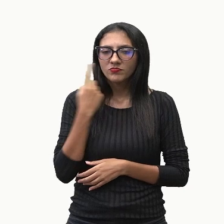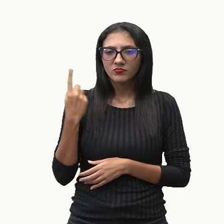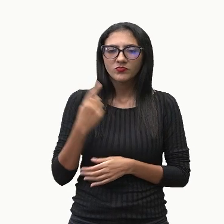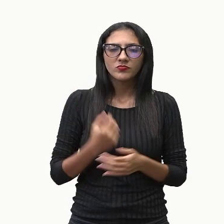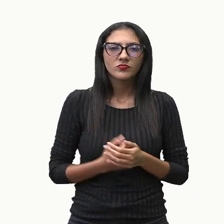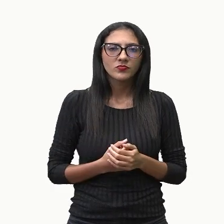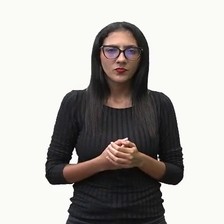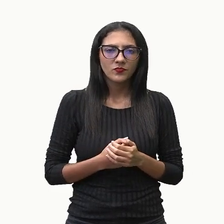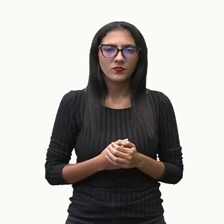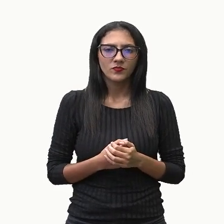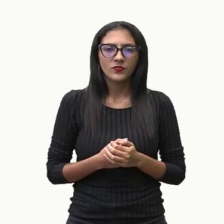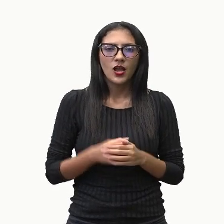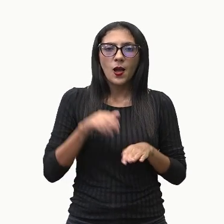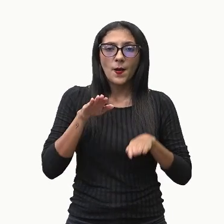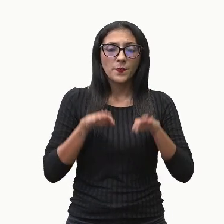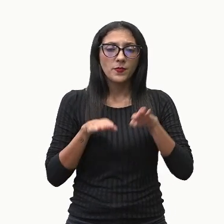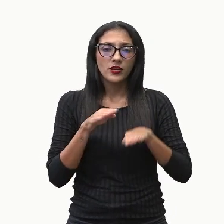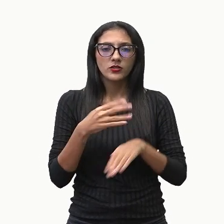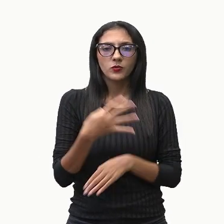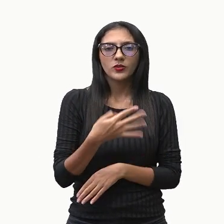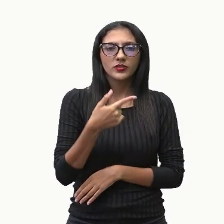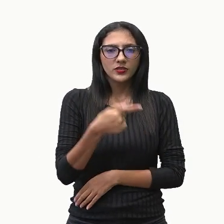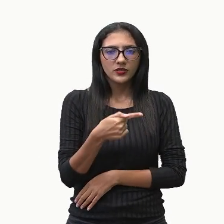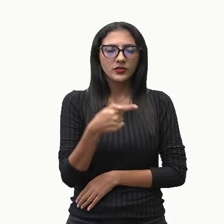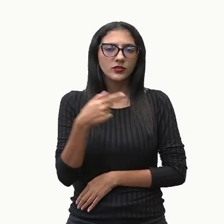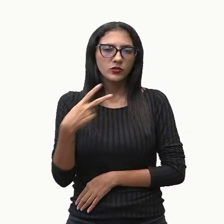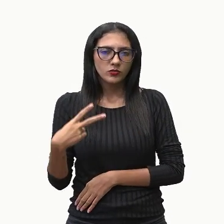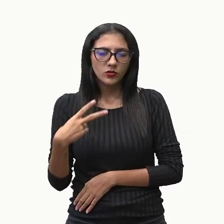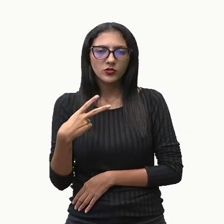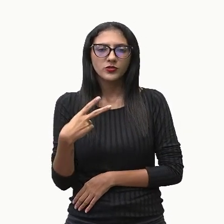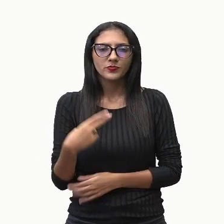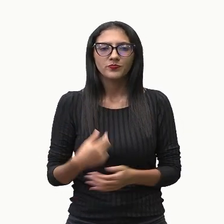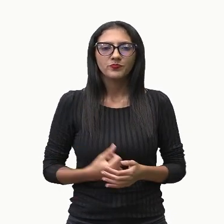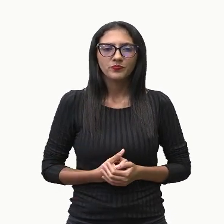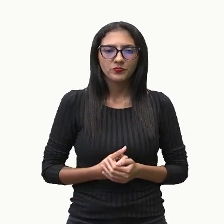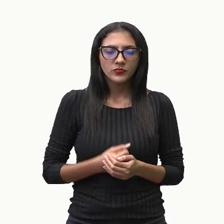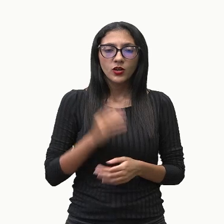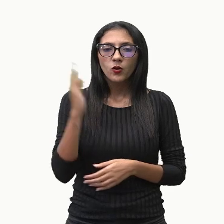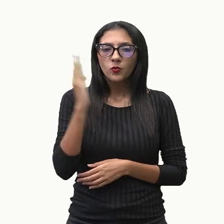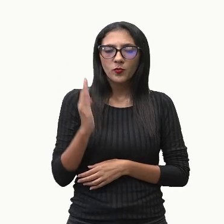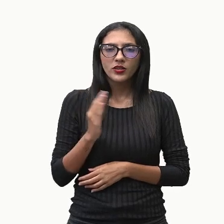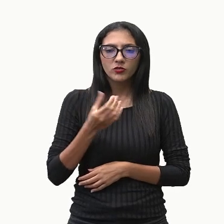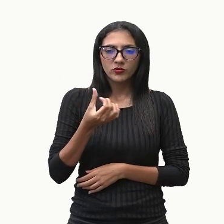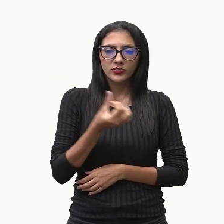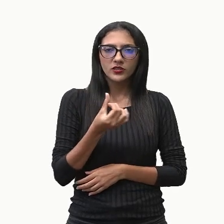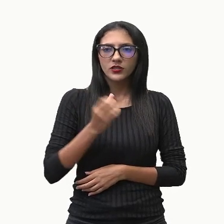da média, que é 472 pontos. O Brasil, na